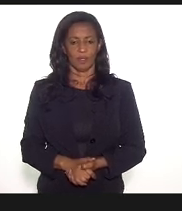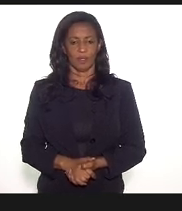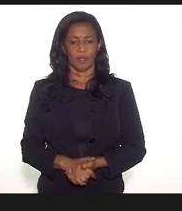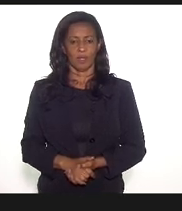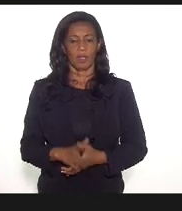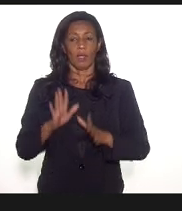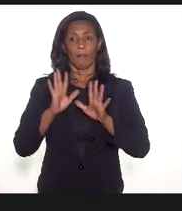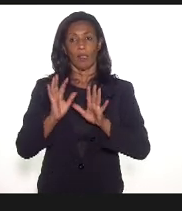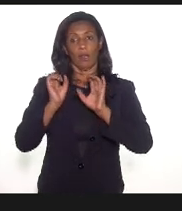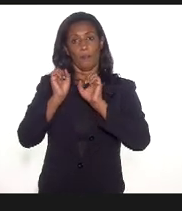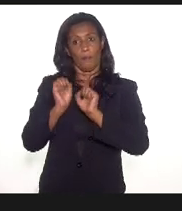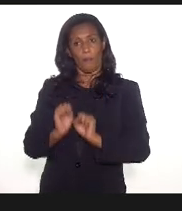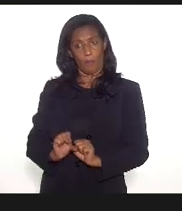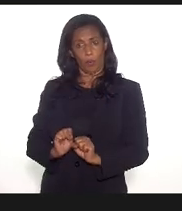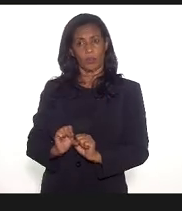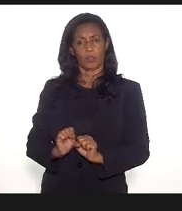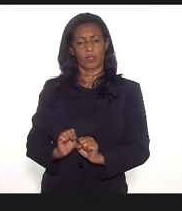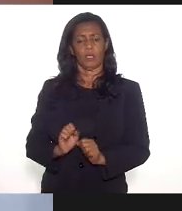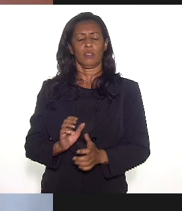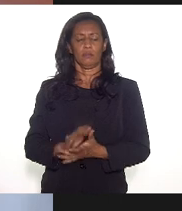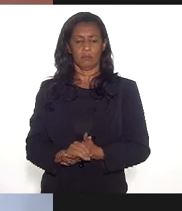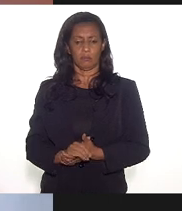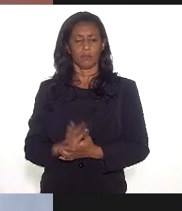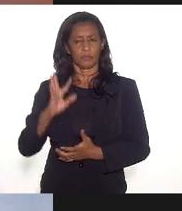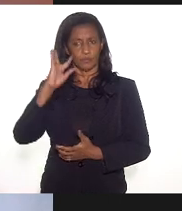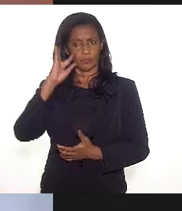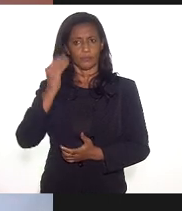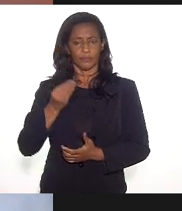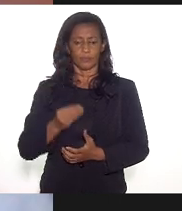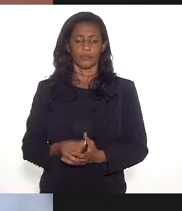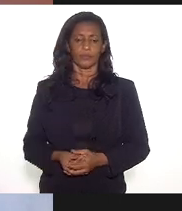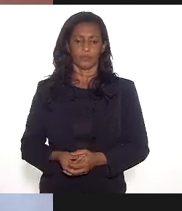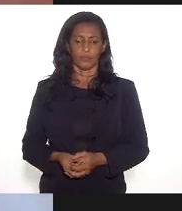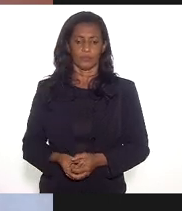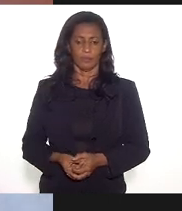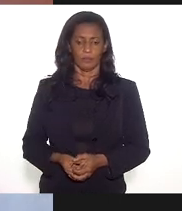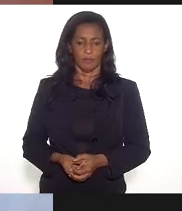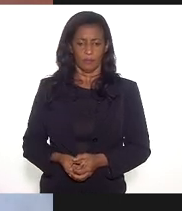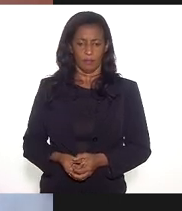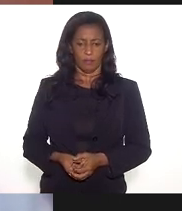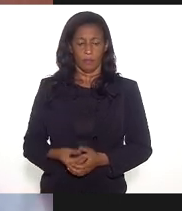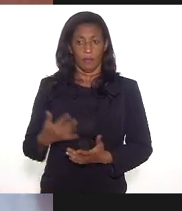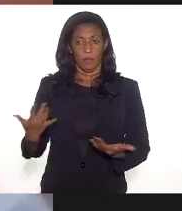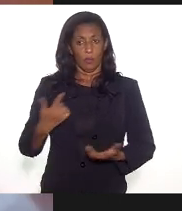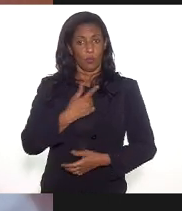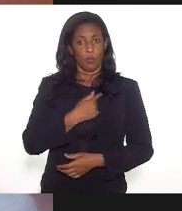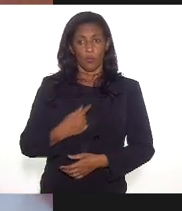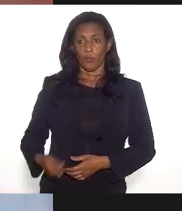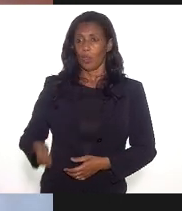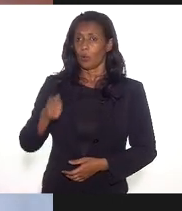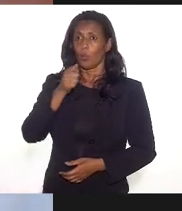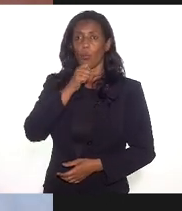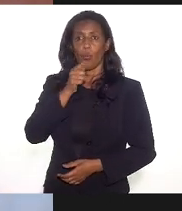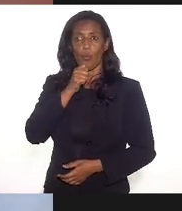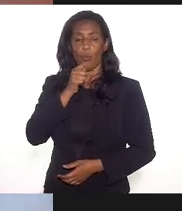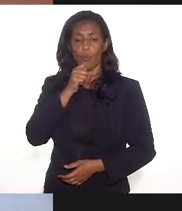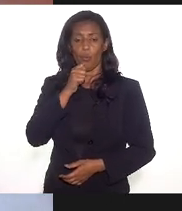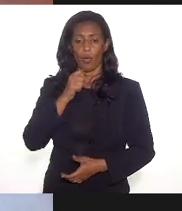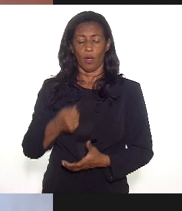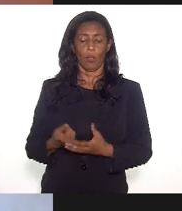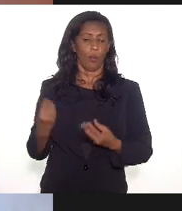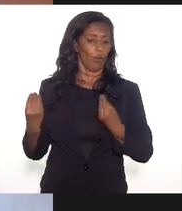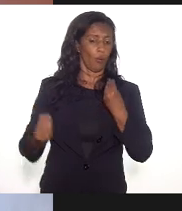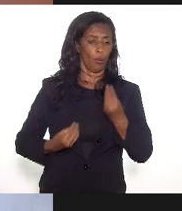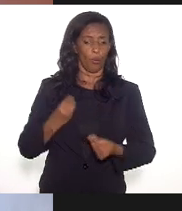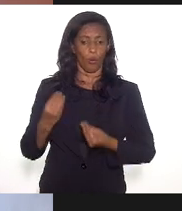poder de decidir por ela mesma, compulsória. Exatamente. Mas, olha, o governo não tem condição.